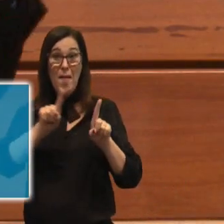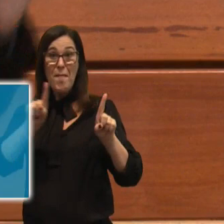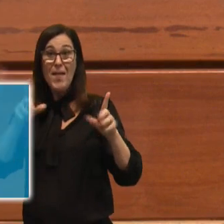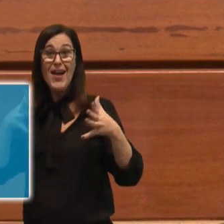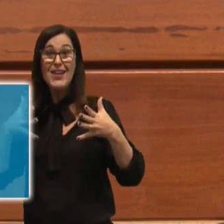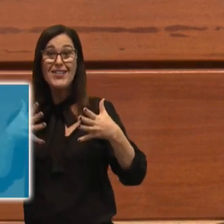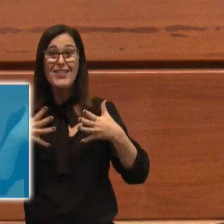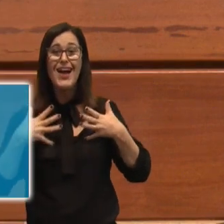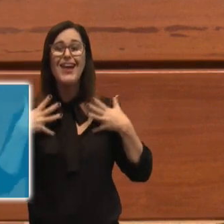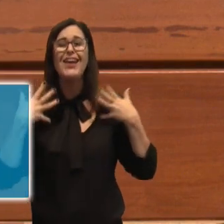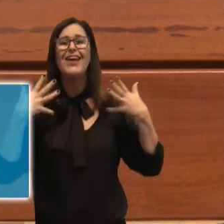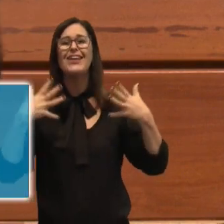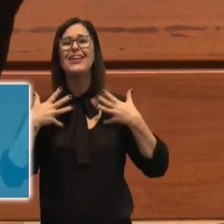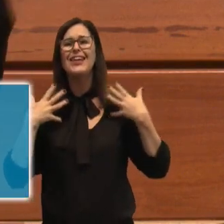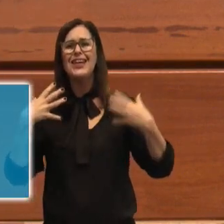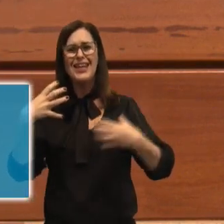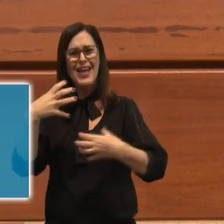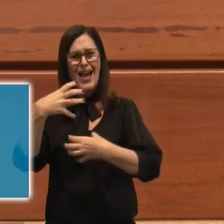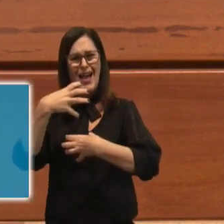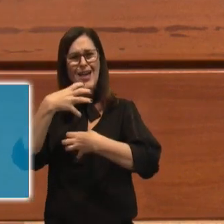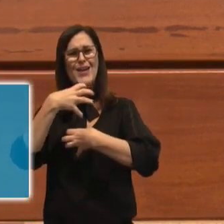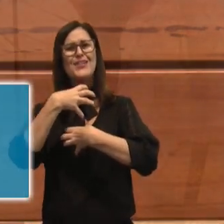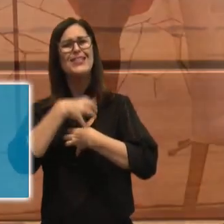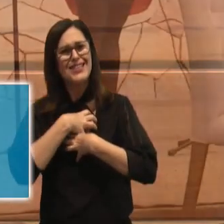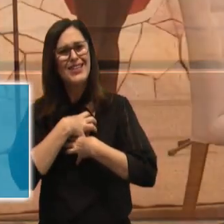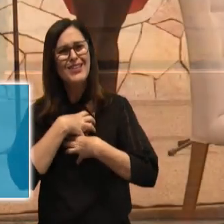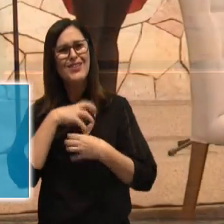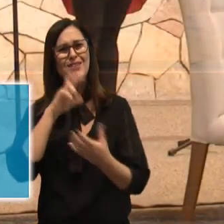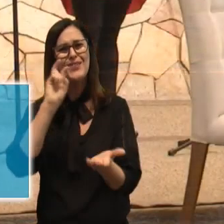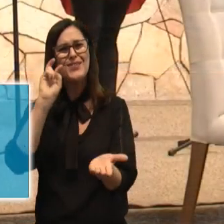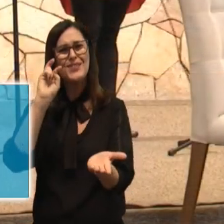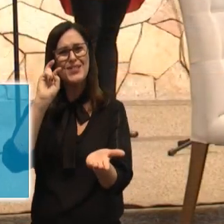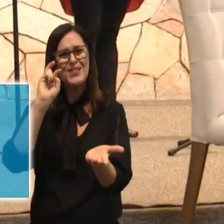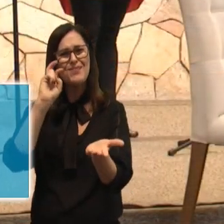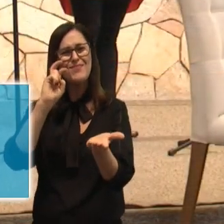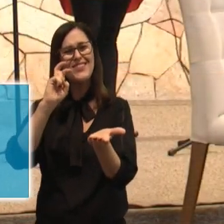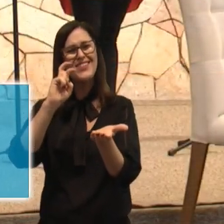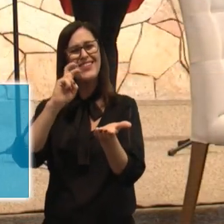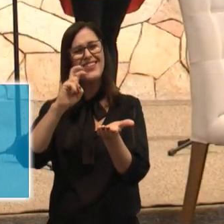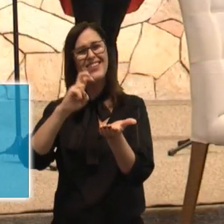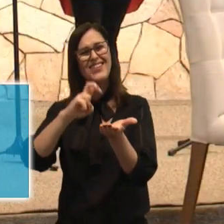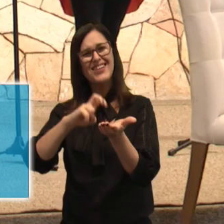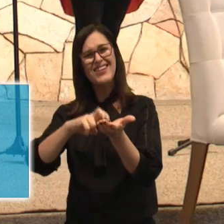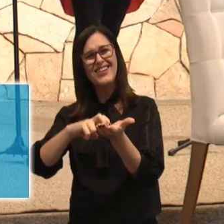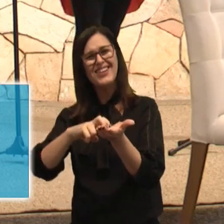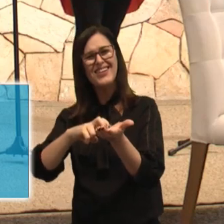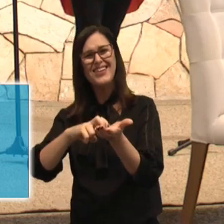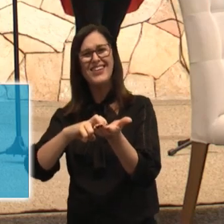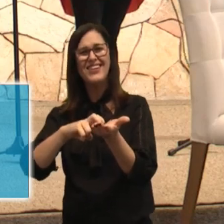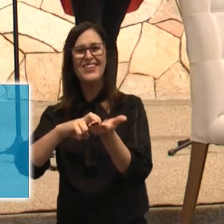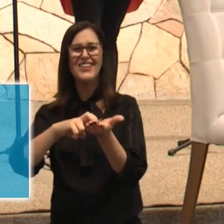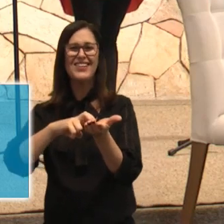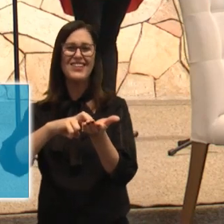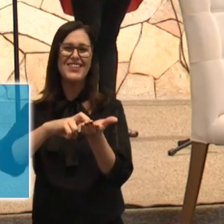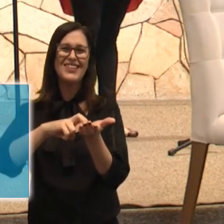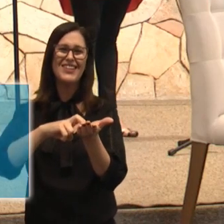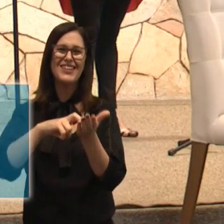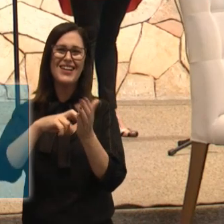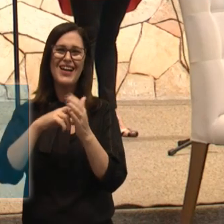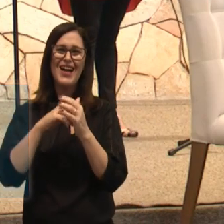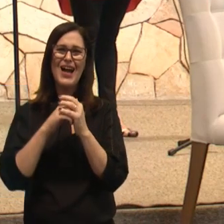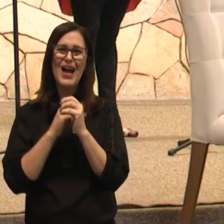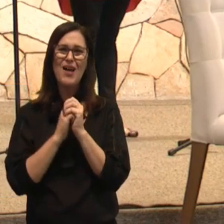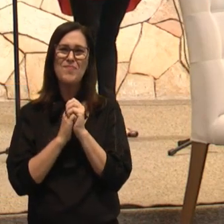noite, mas a alegria chega de manhã.